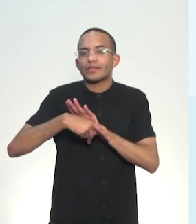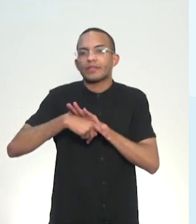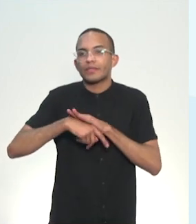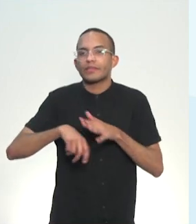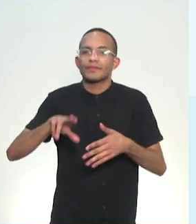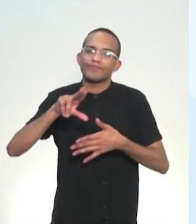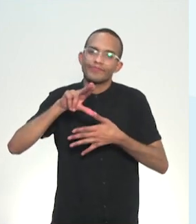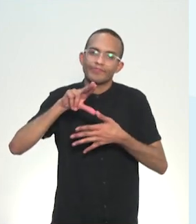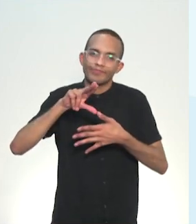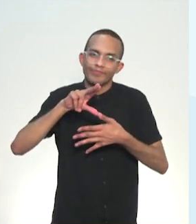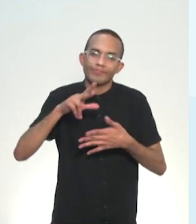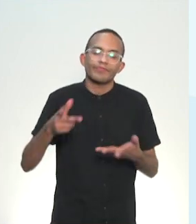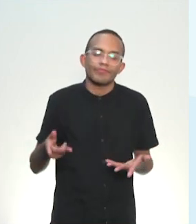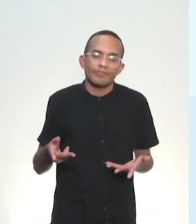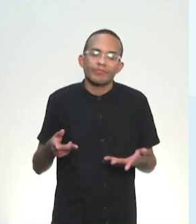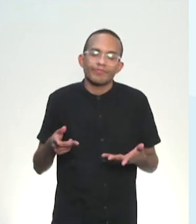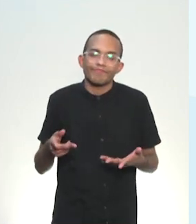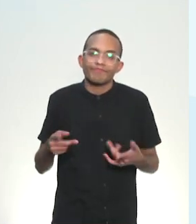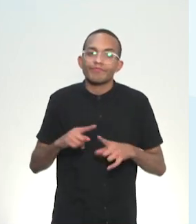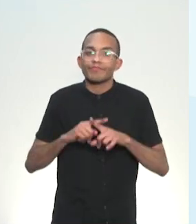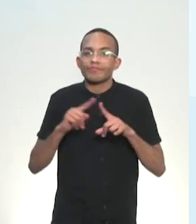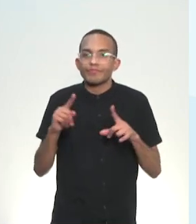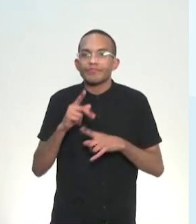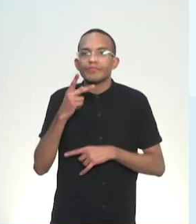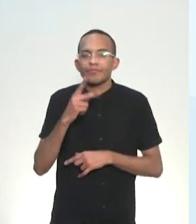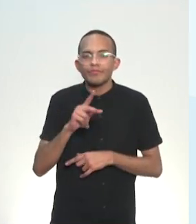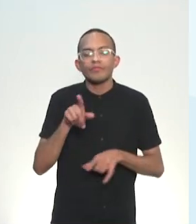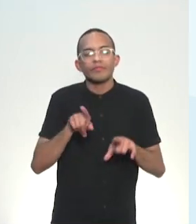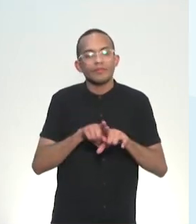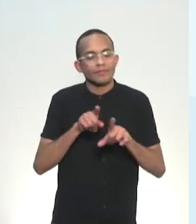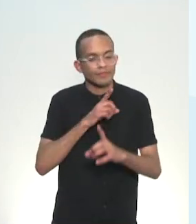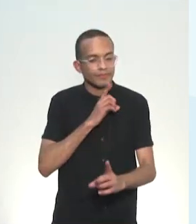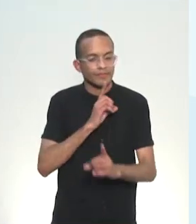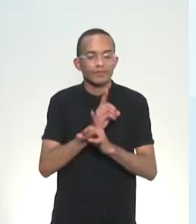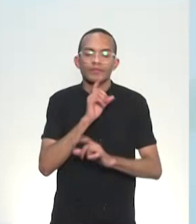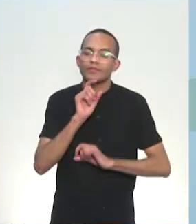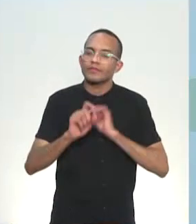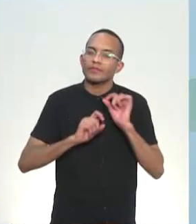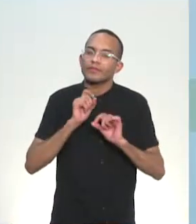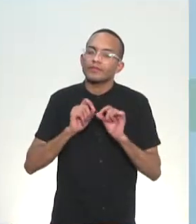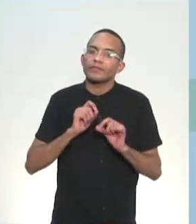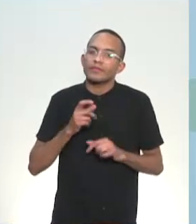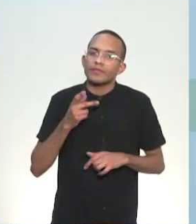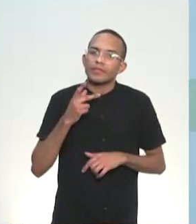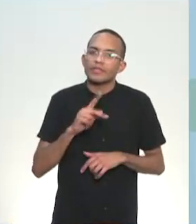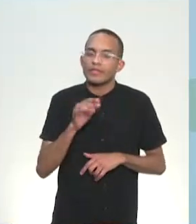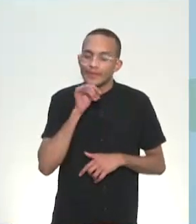à América Latina. E aí, não é, a gente chega a uma conclusão, né,